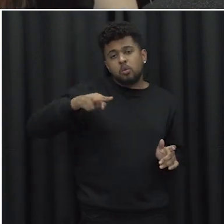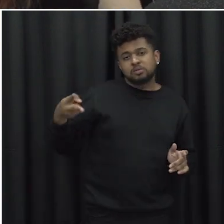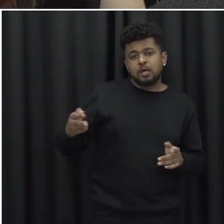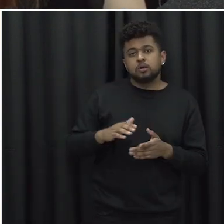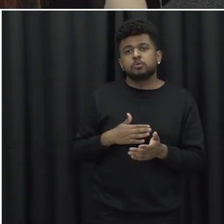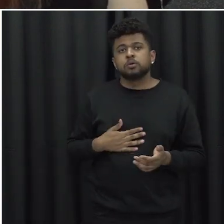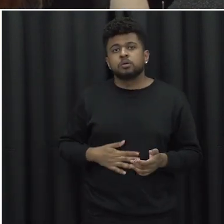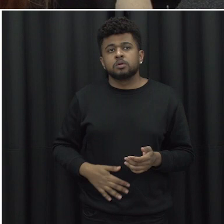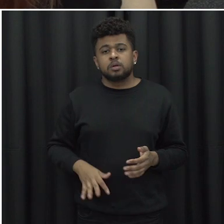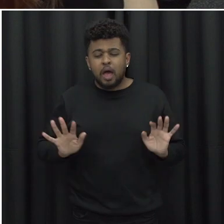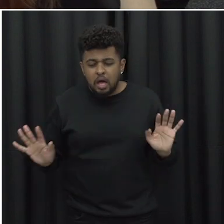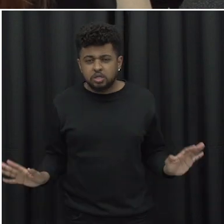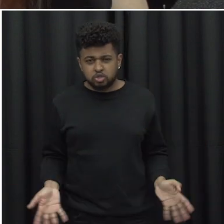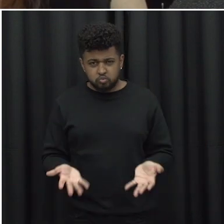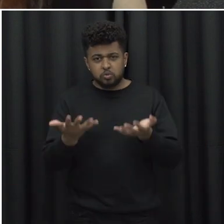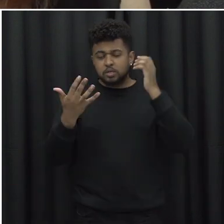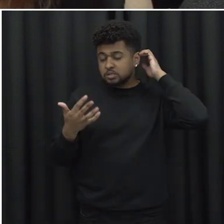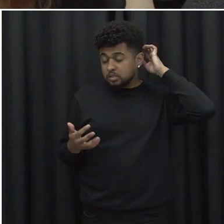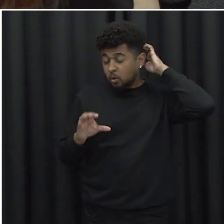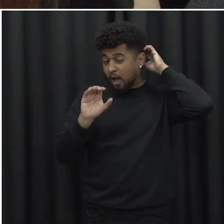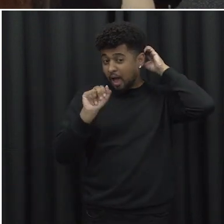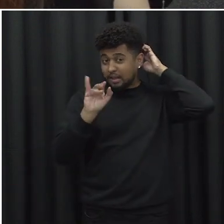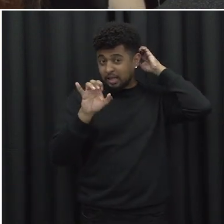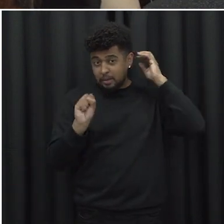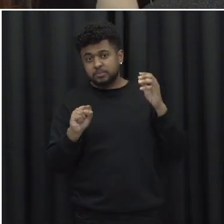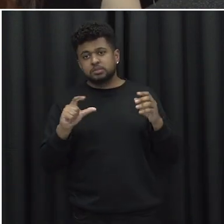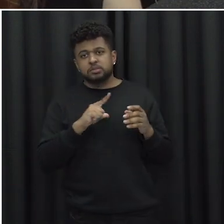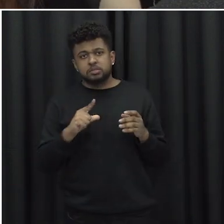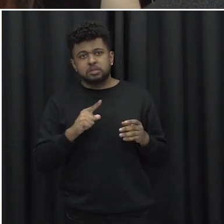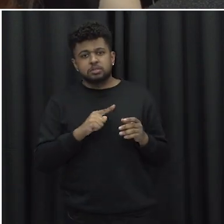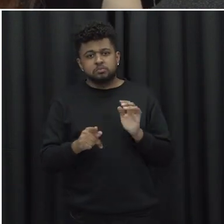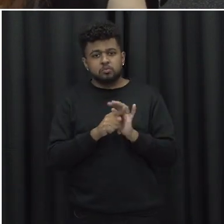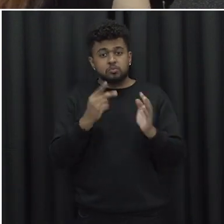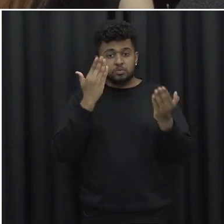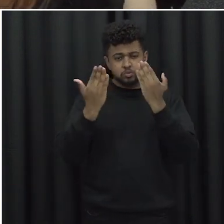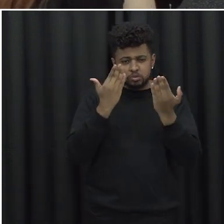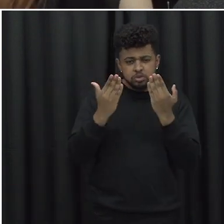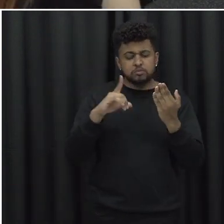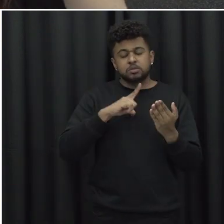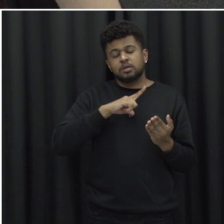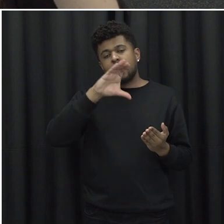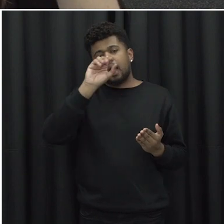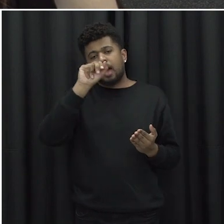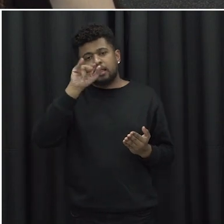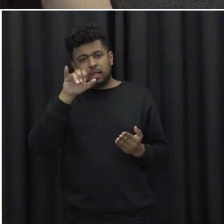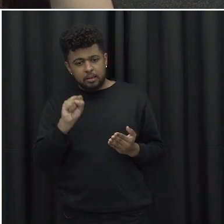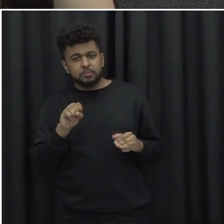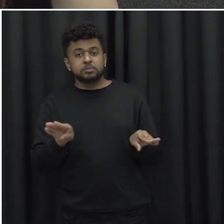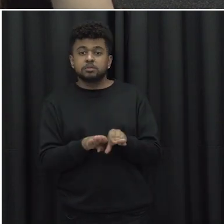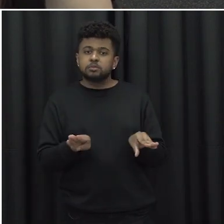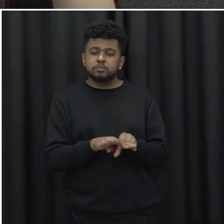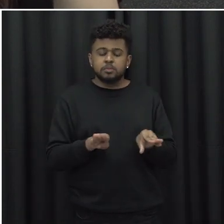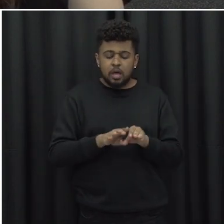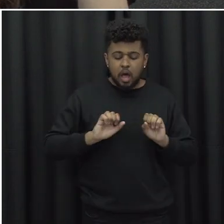adequadas demonstram que é o contrário, né? A estimulação de receptores canabinoides pelo THC, que é a substância psicoativa ali